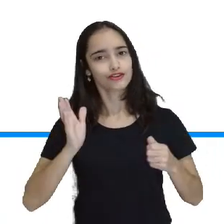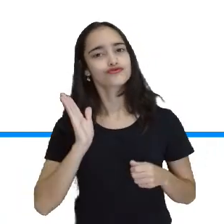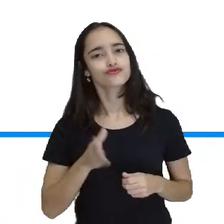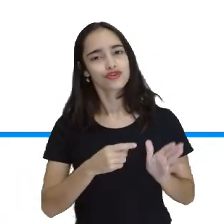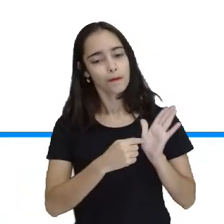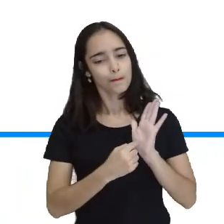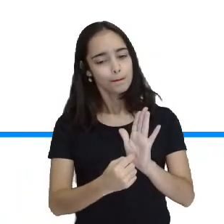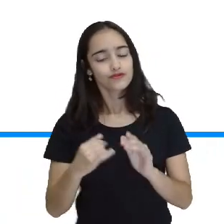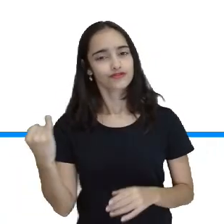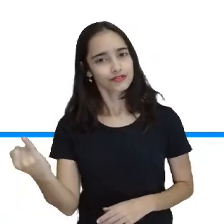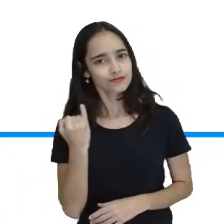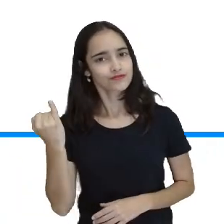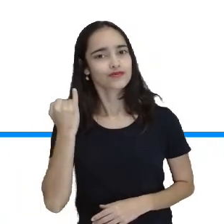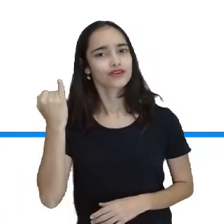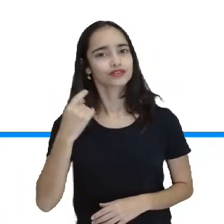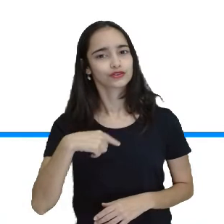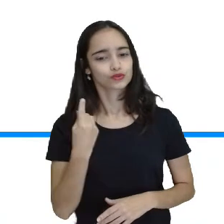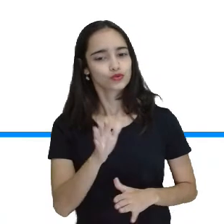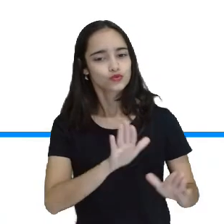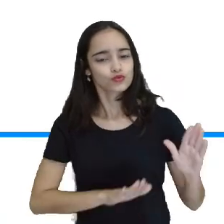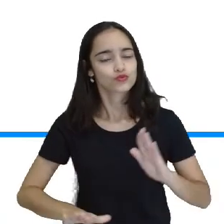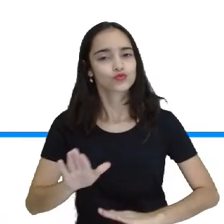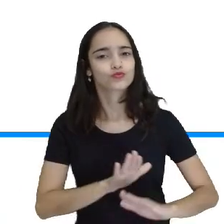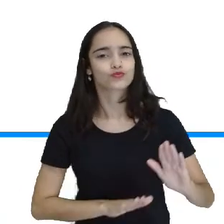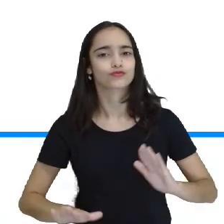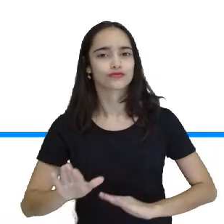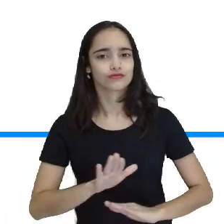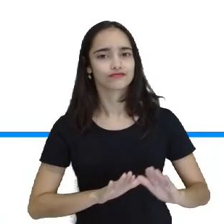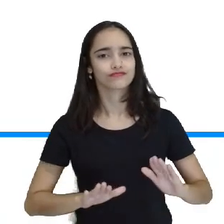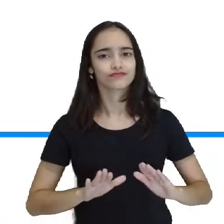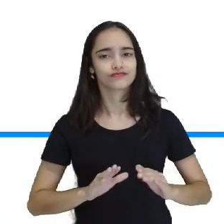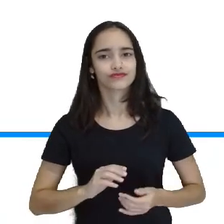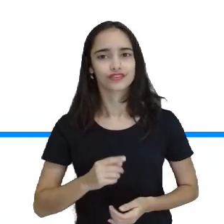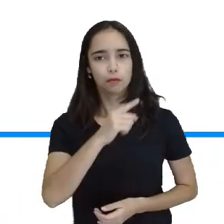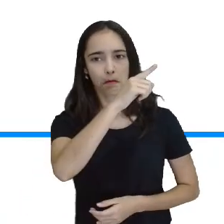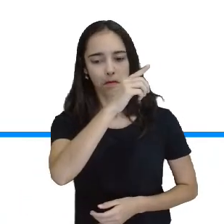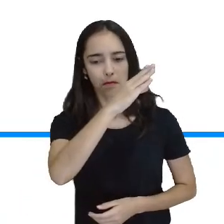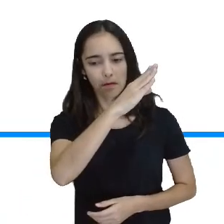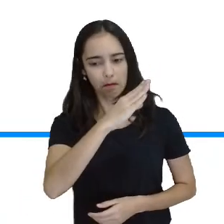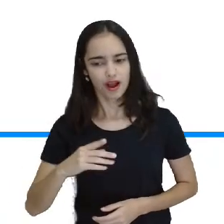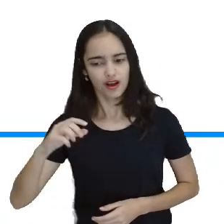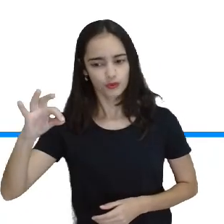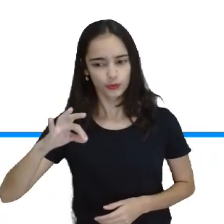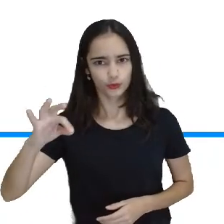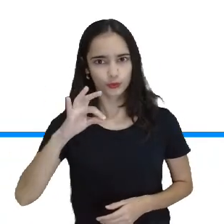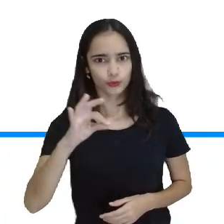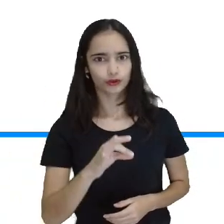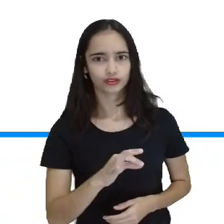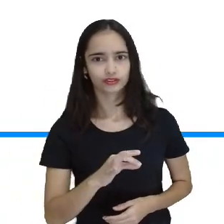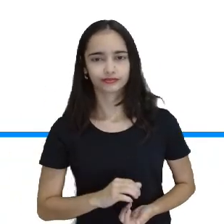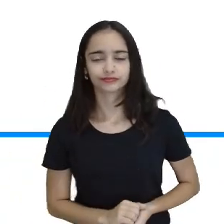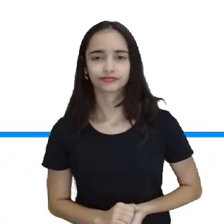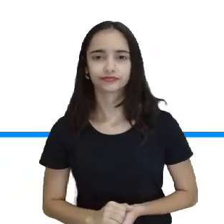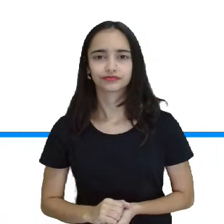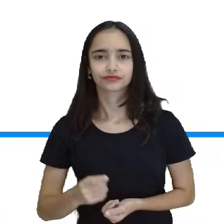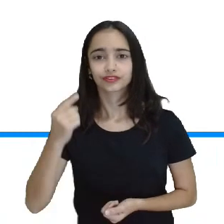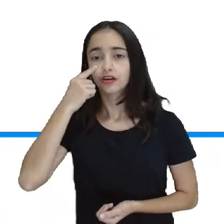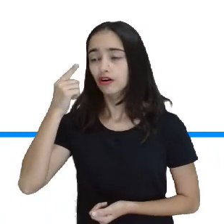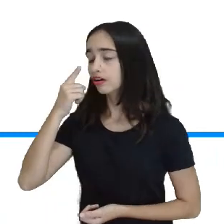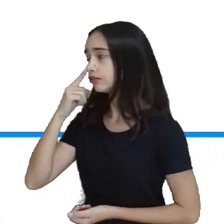imagem e texto. Eu tenho que pensar todos esses detalhes na hora de elaborar o meu